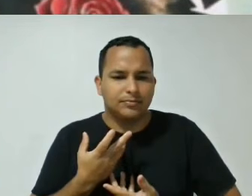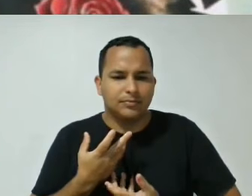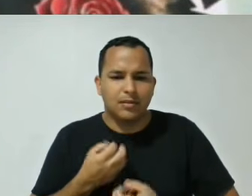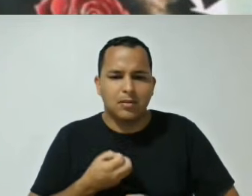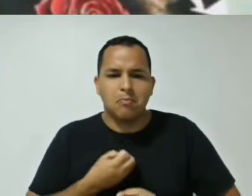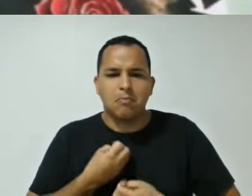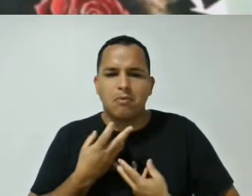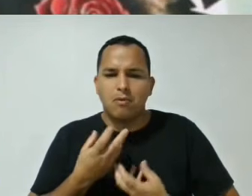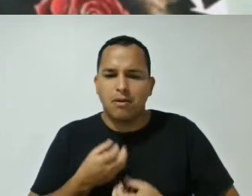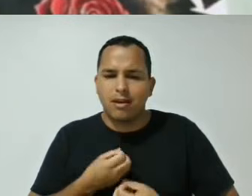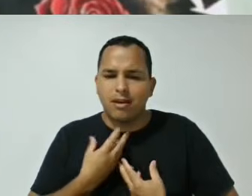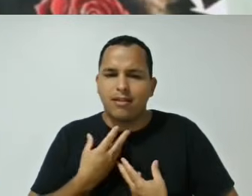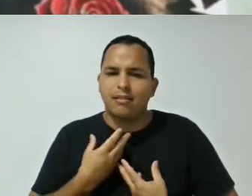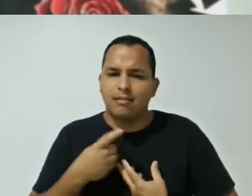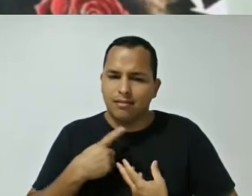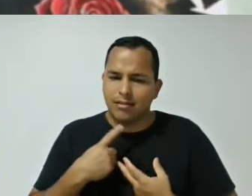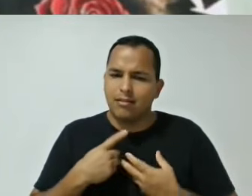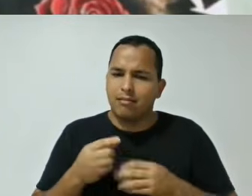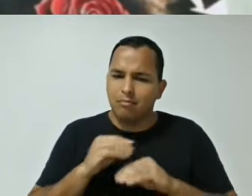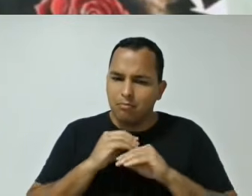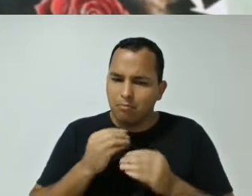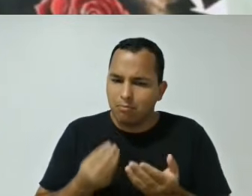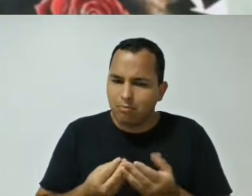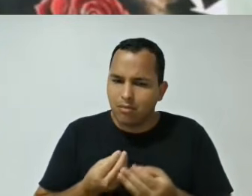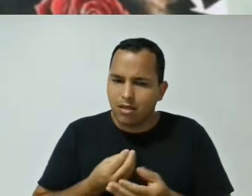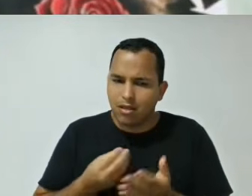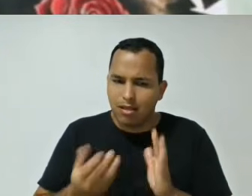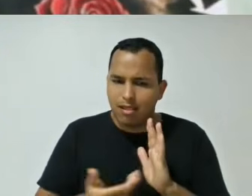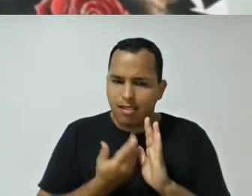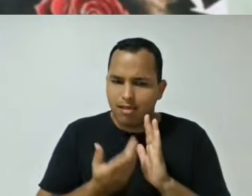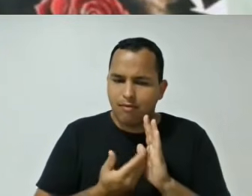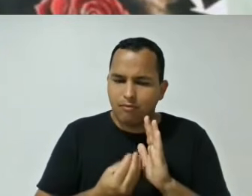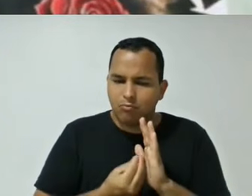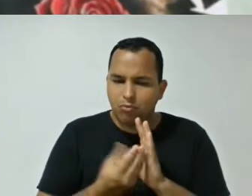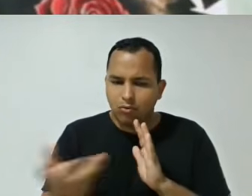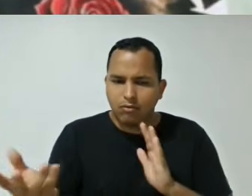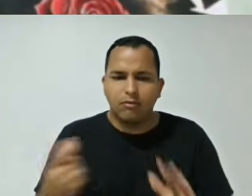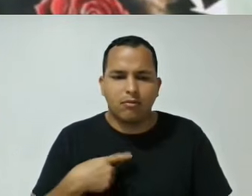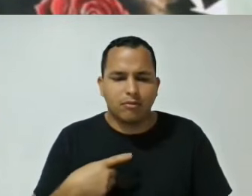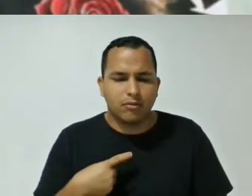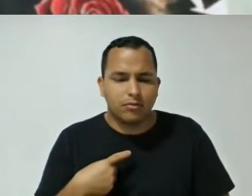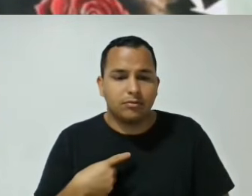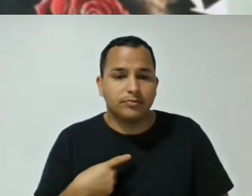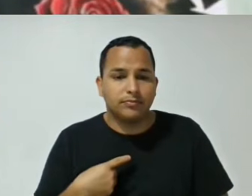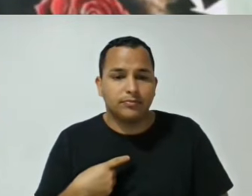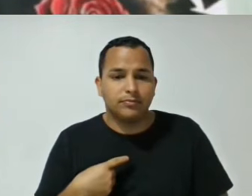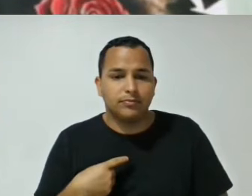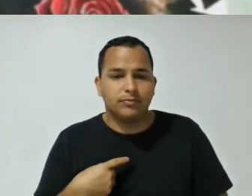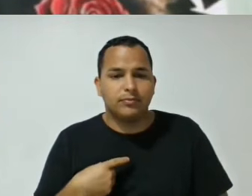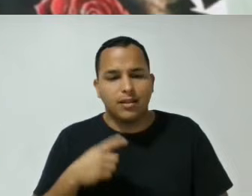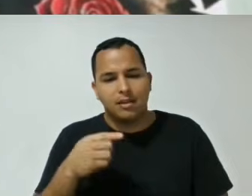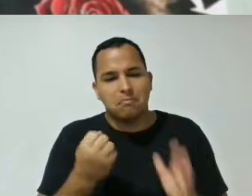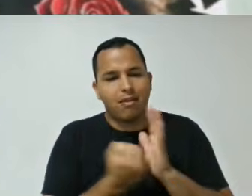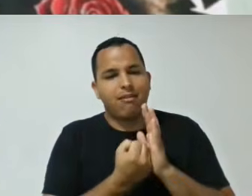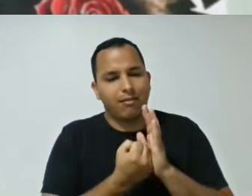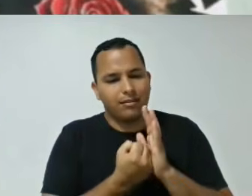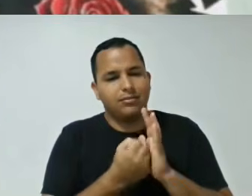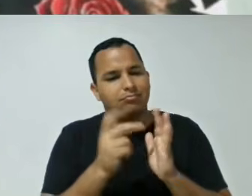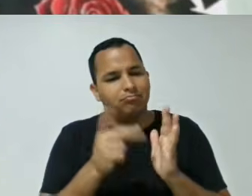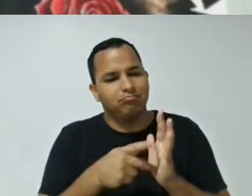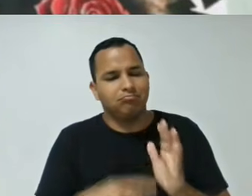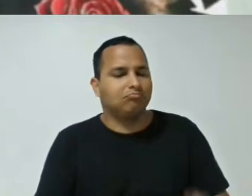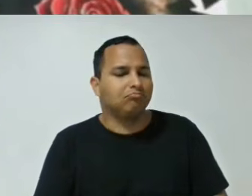Aham, até publicando, né? Foi uhum, assim realmente muito marcante, sabe?